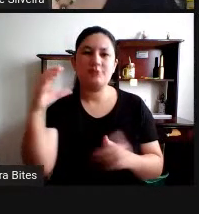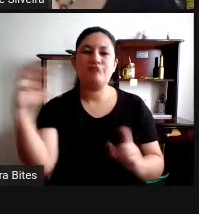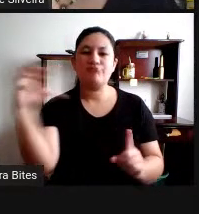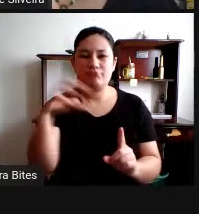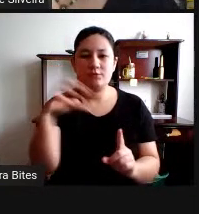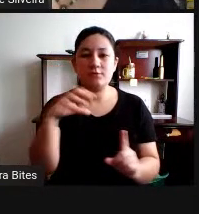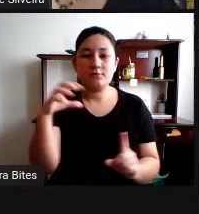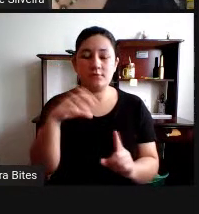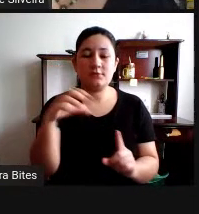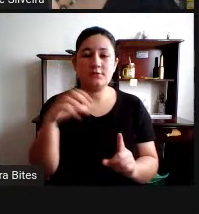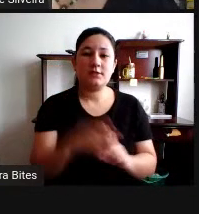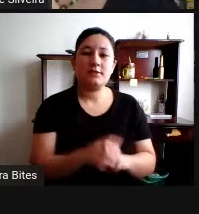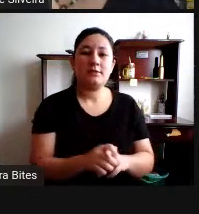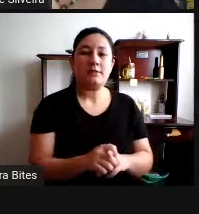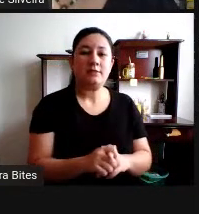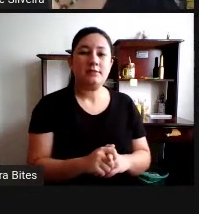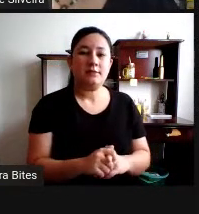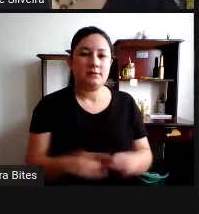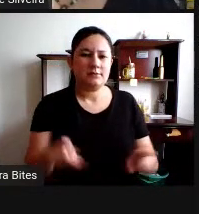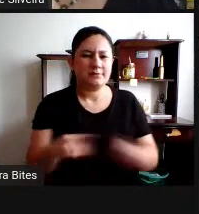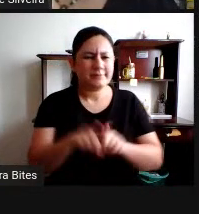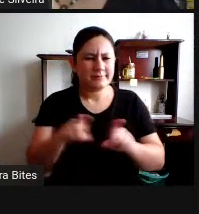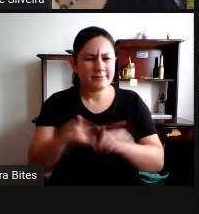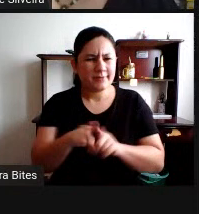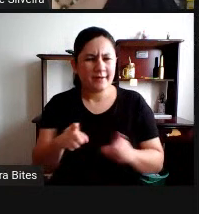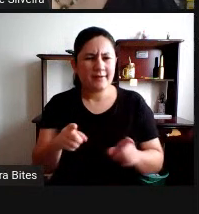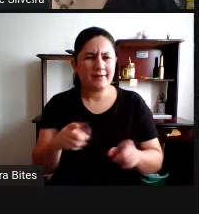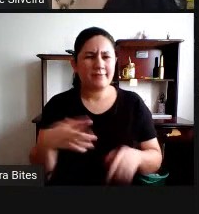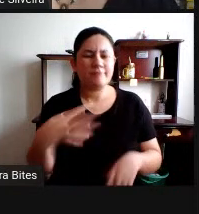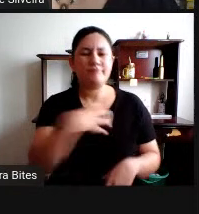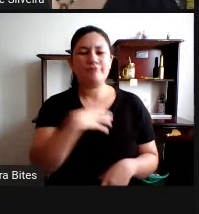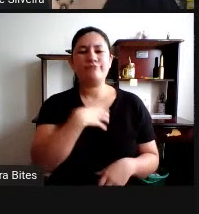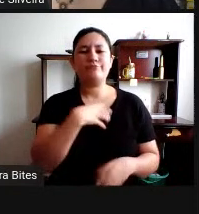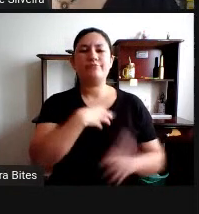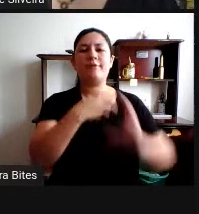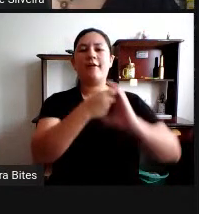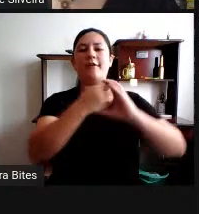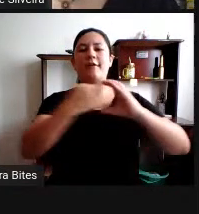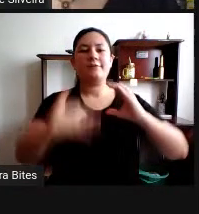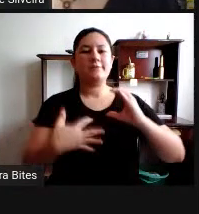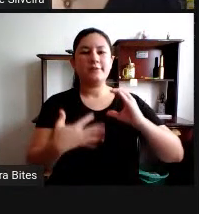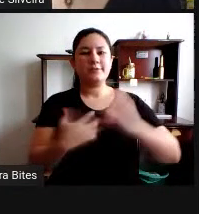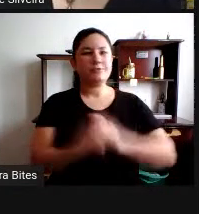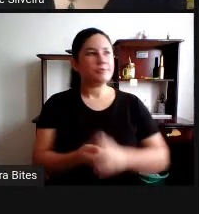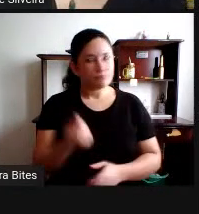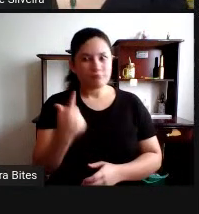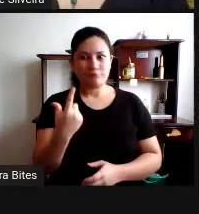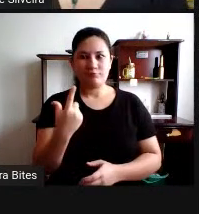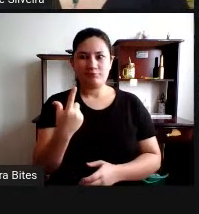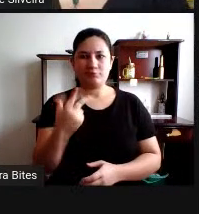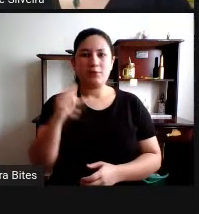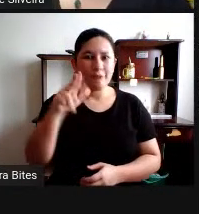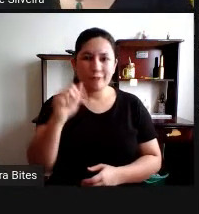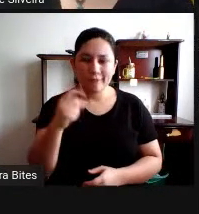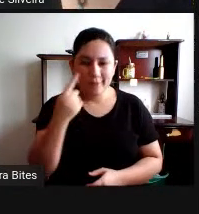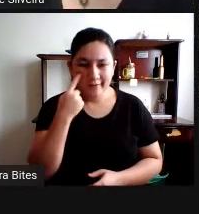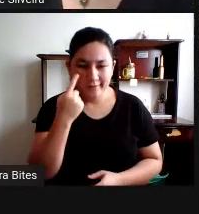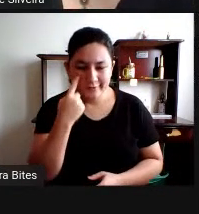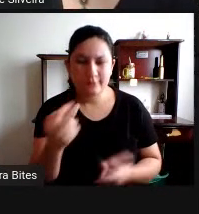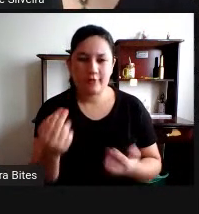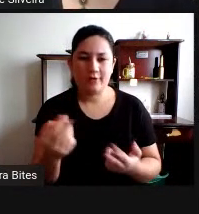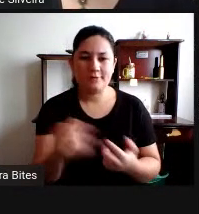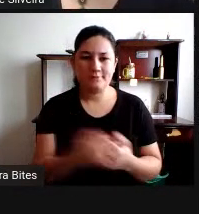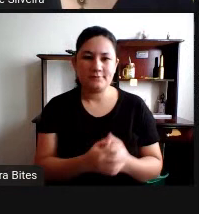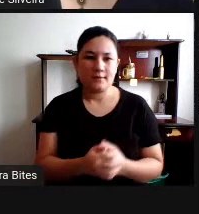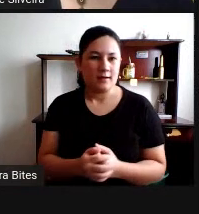um modo de ser que era até então inédito. eu concordo muito com o Mioner nesse aspecto,